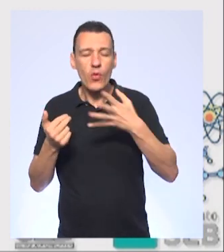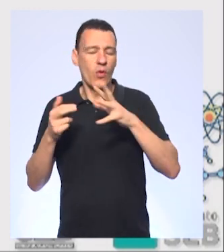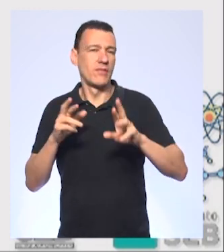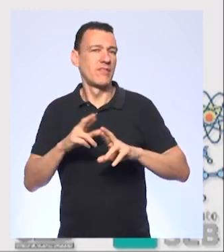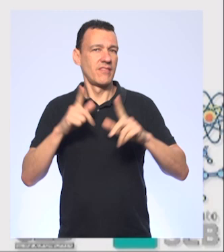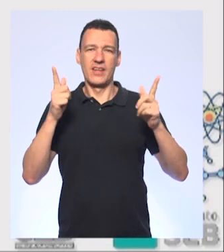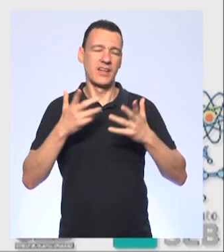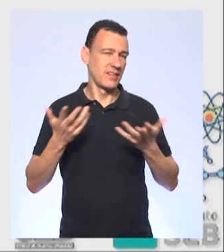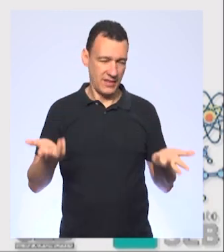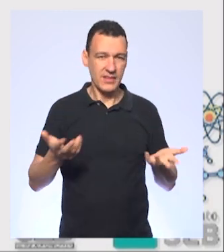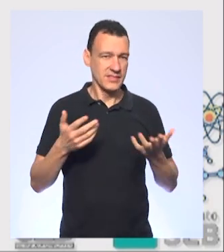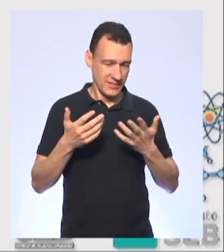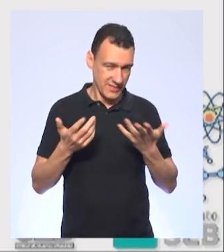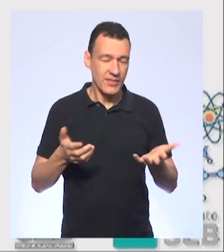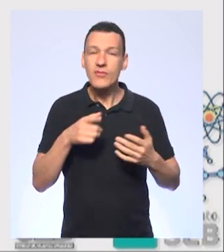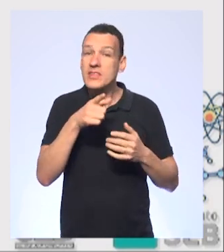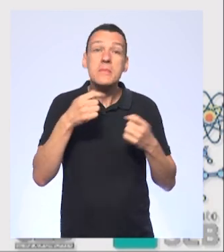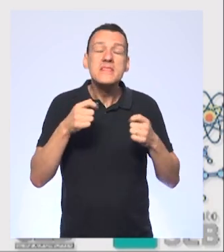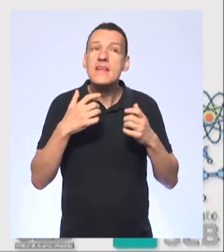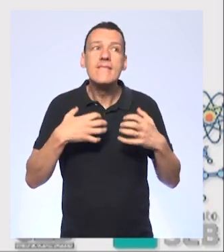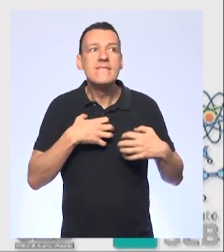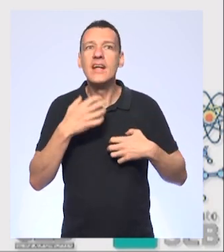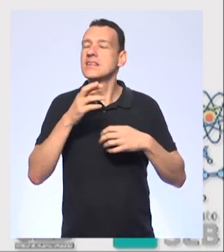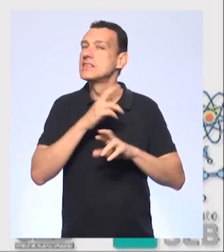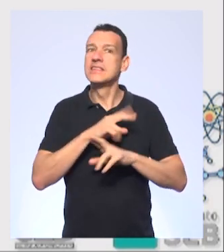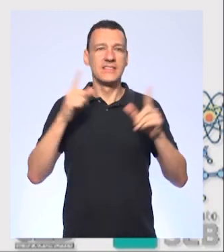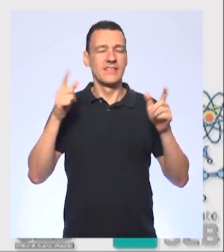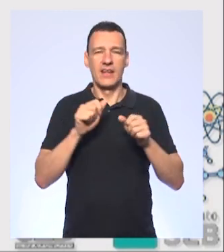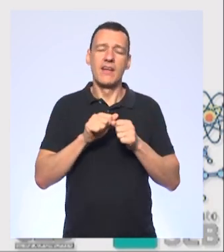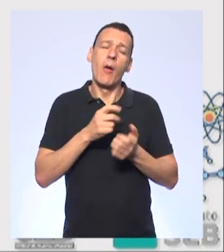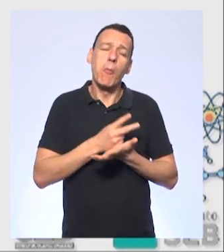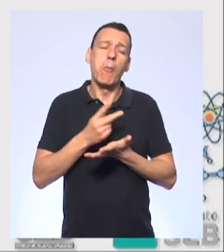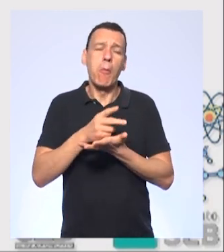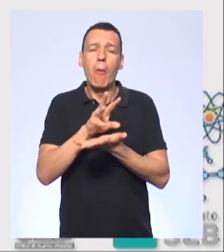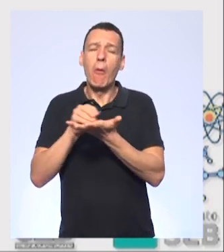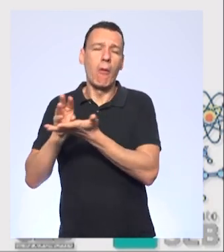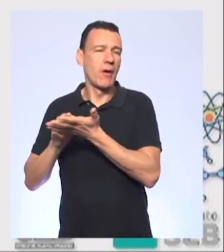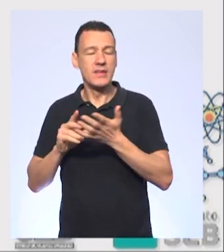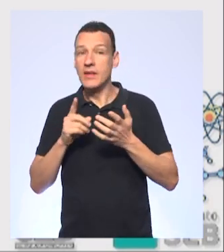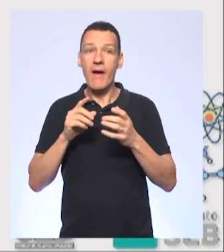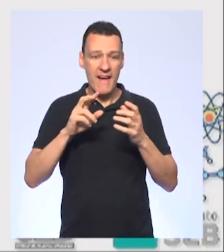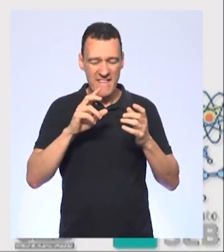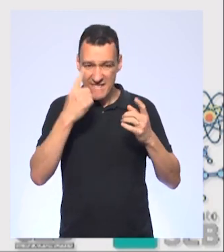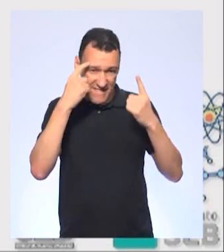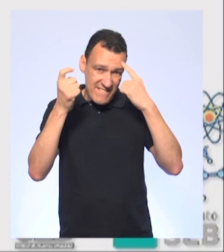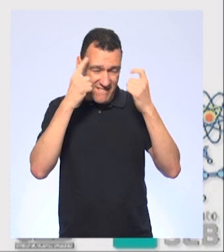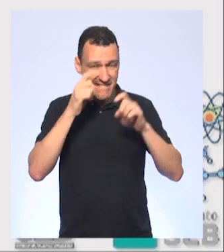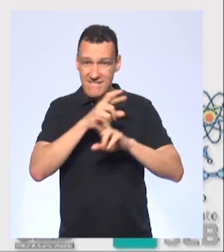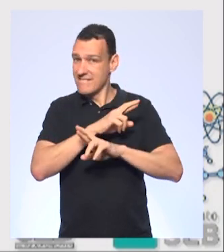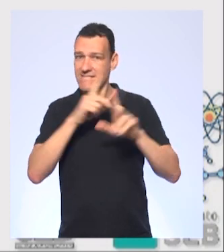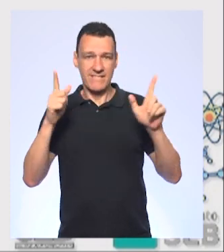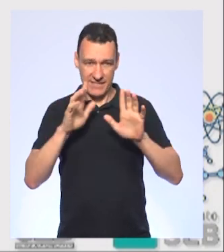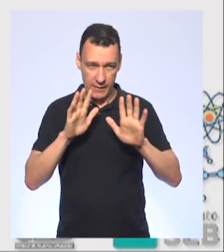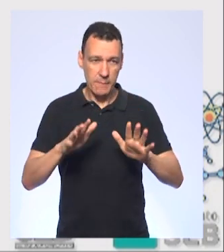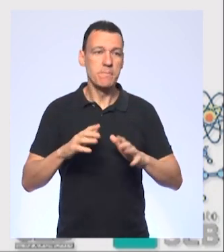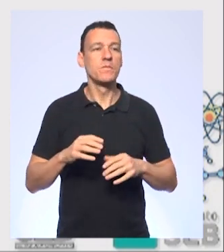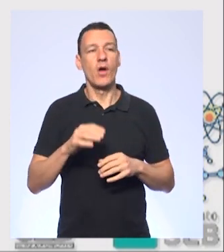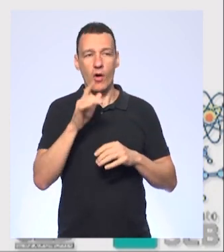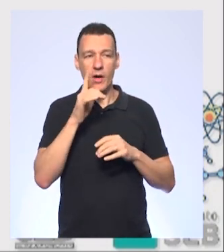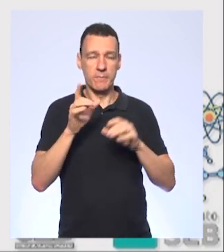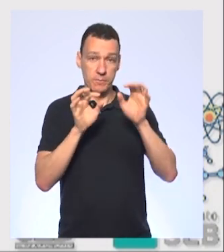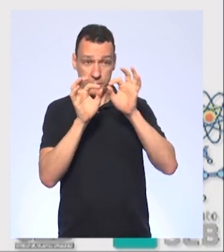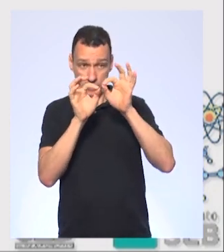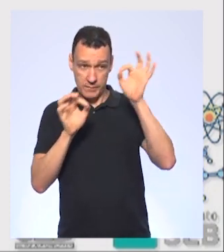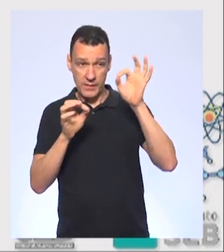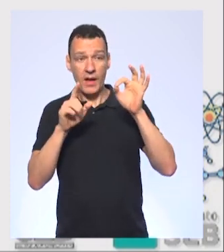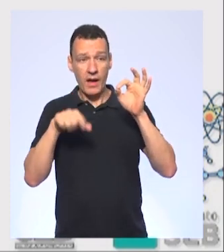morto nada. Bora lá, vamos ser diferente. Sabe o que eu pensei? Tá vendo esse segmento aí, ó? Ele mede 3 centímetros. Então eu